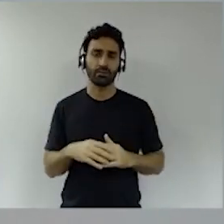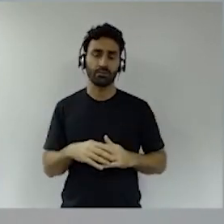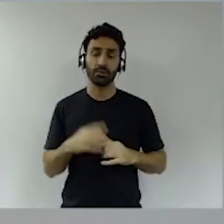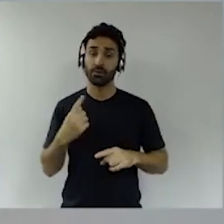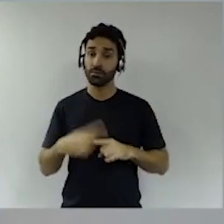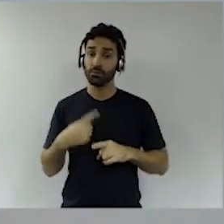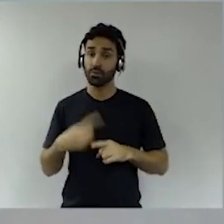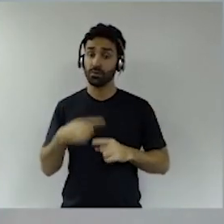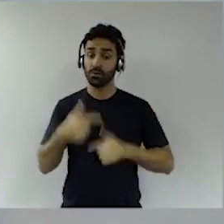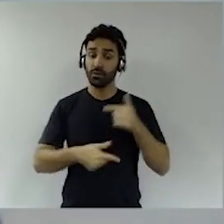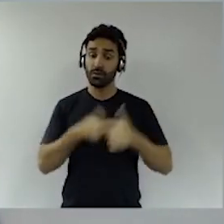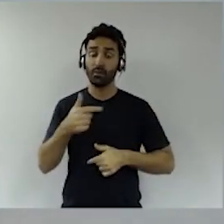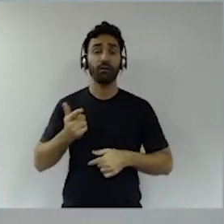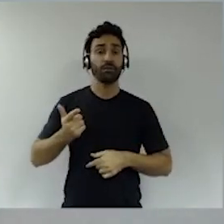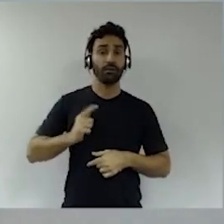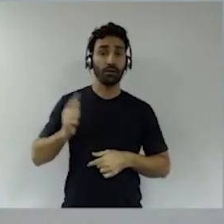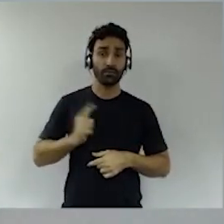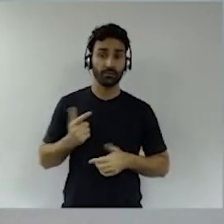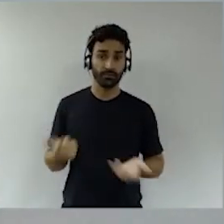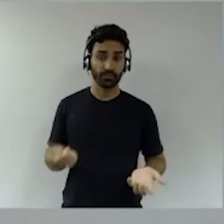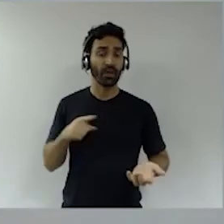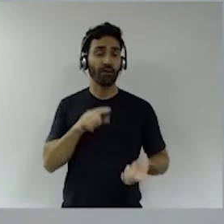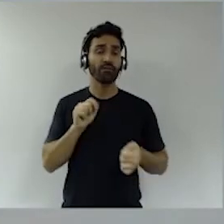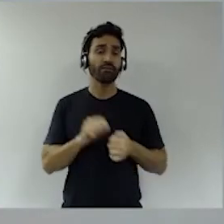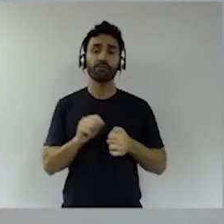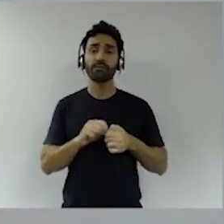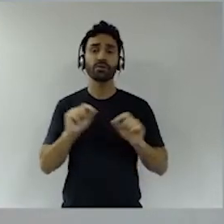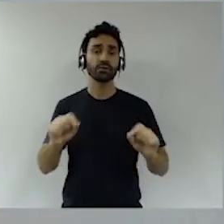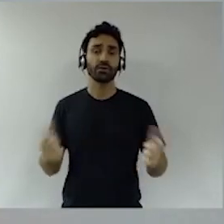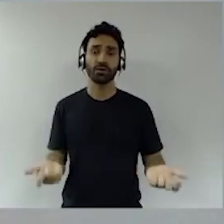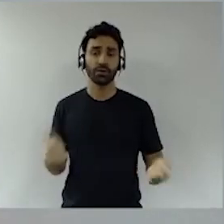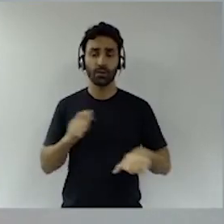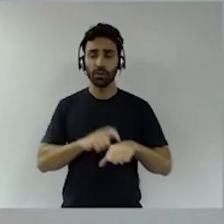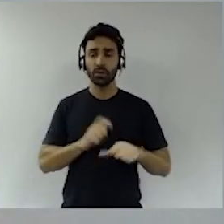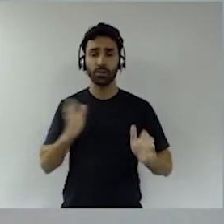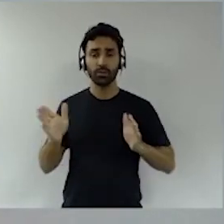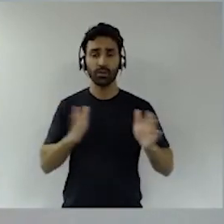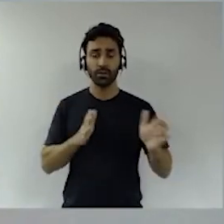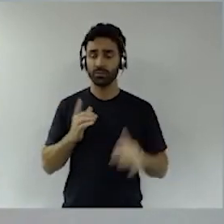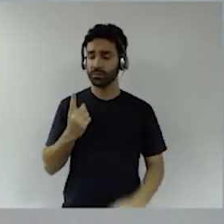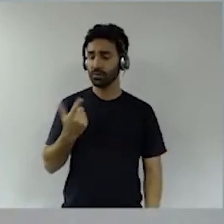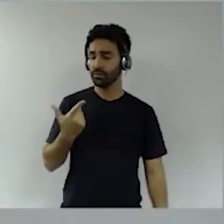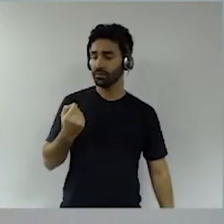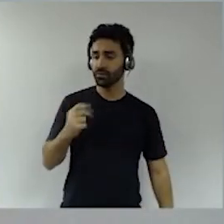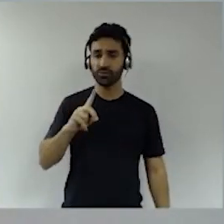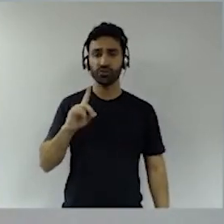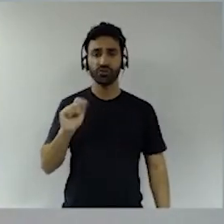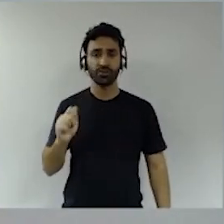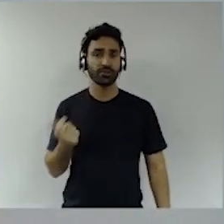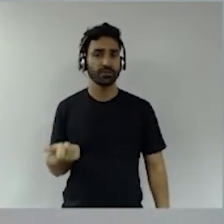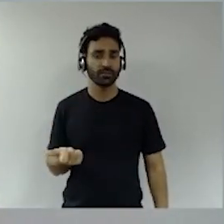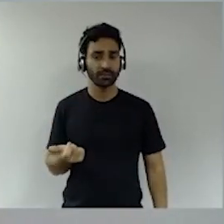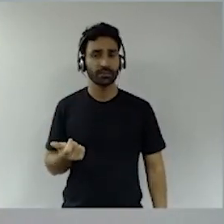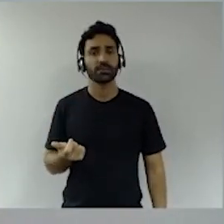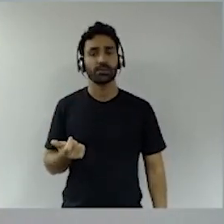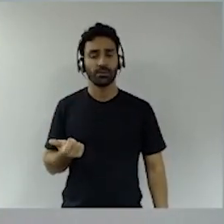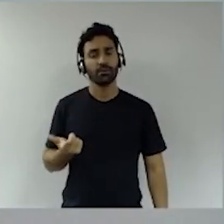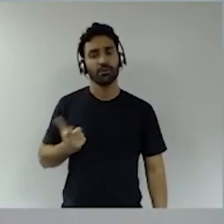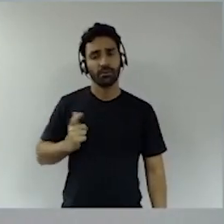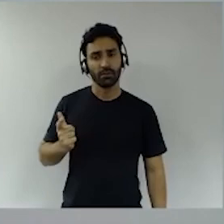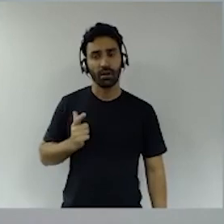missão ela já existe. E o que ela fez, então, nesse período aí, nesses 120 dias de